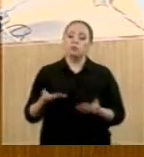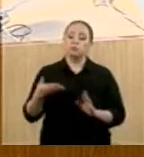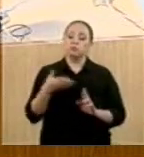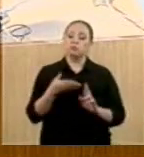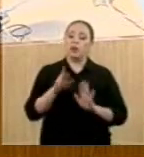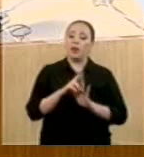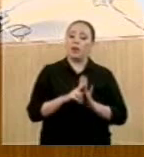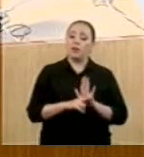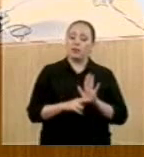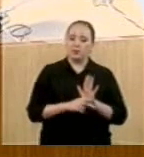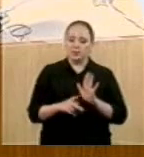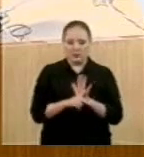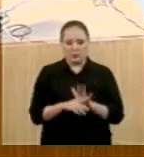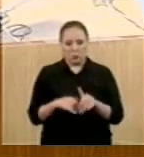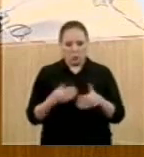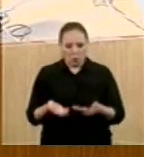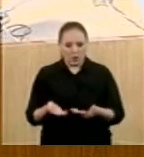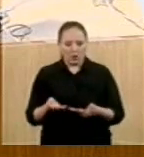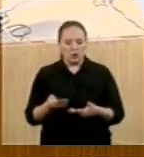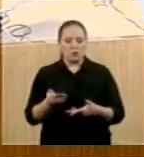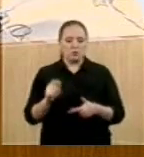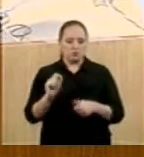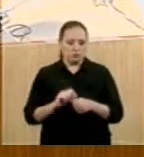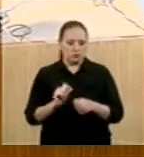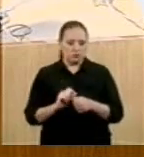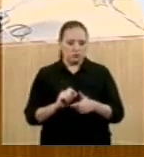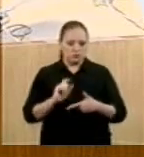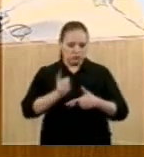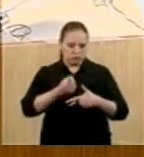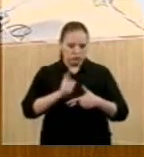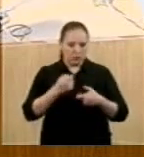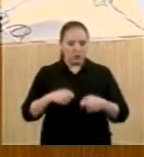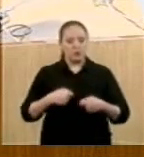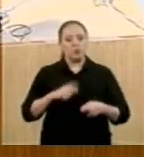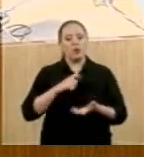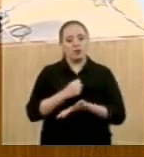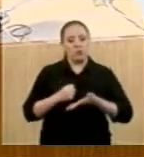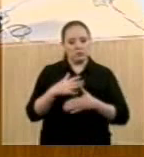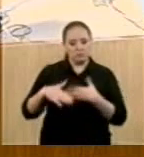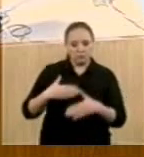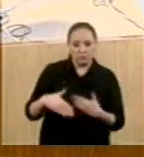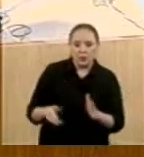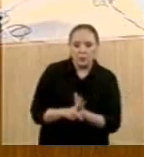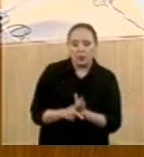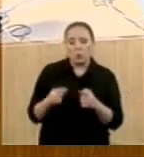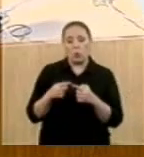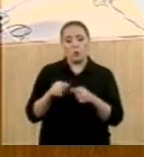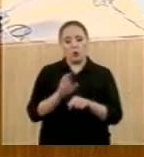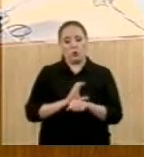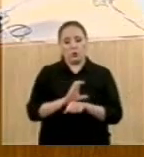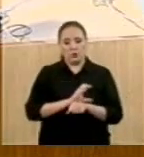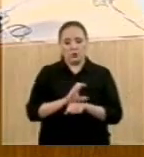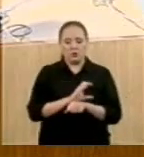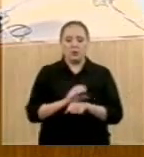quando editada pelo Poder Executivo, deve ser permeado pelos ditames da Constituição,